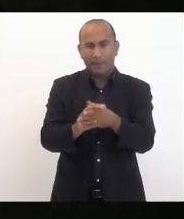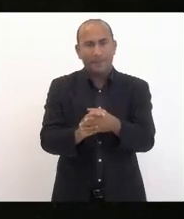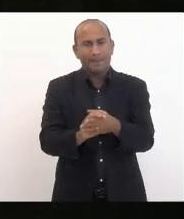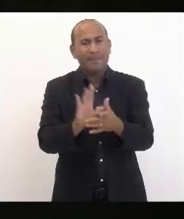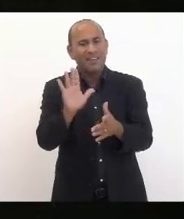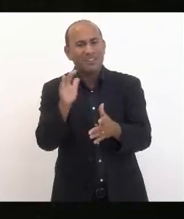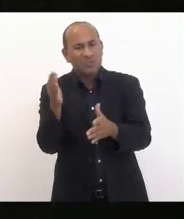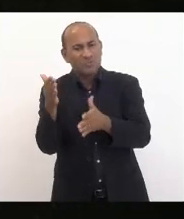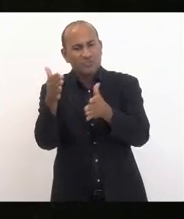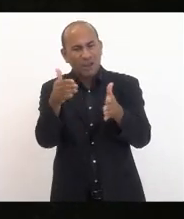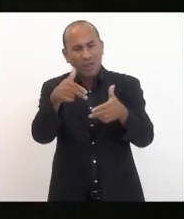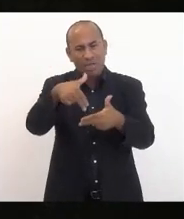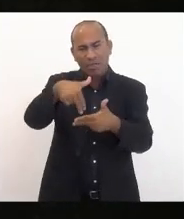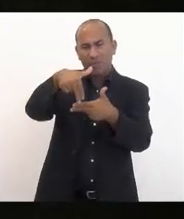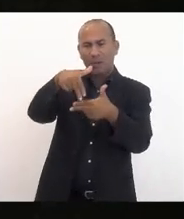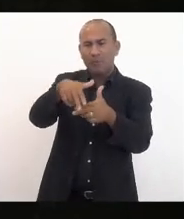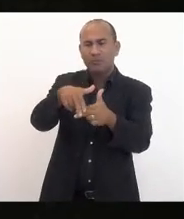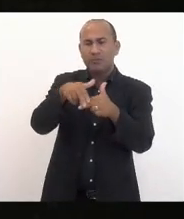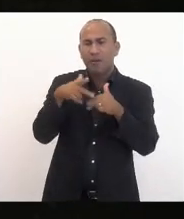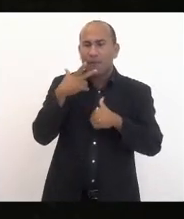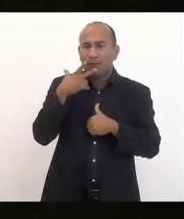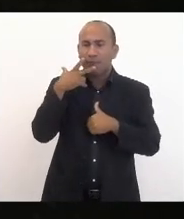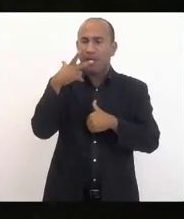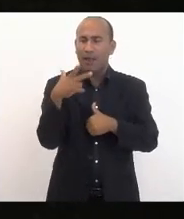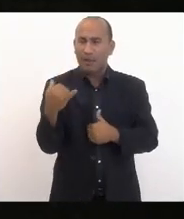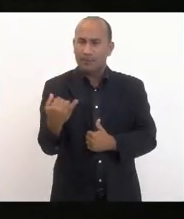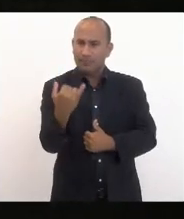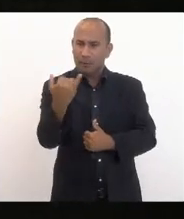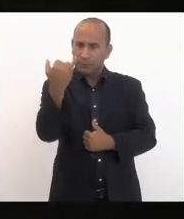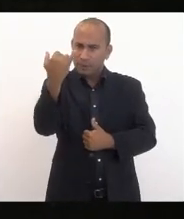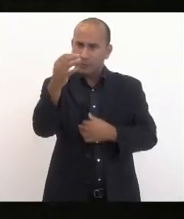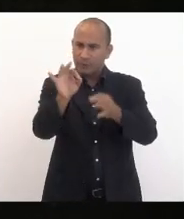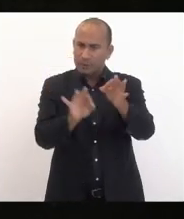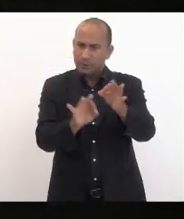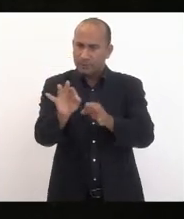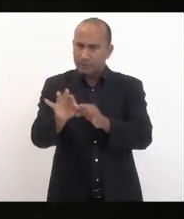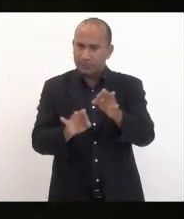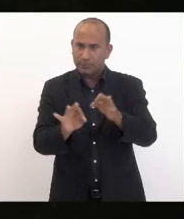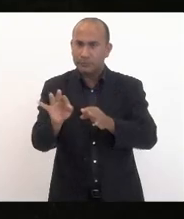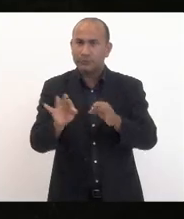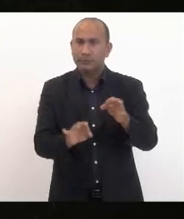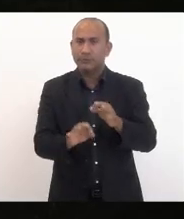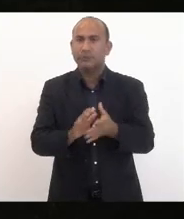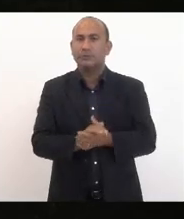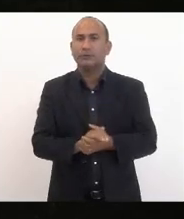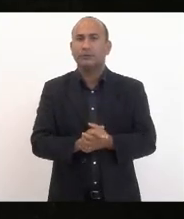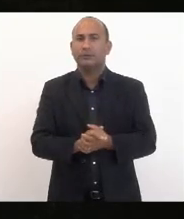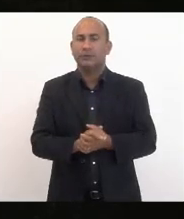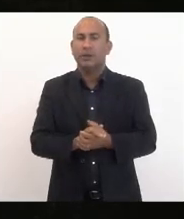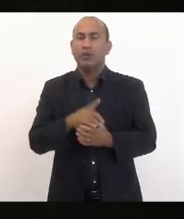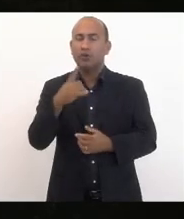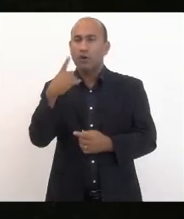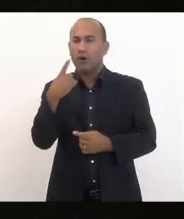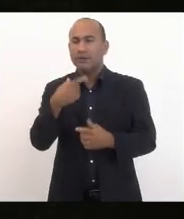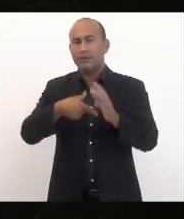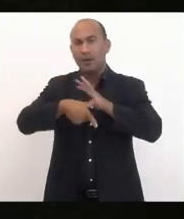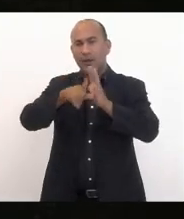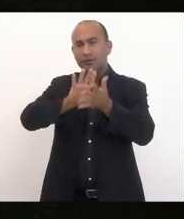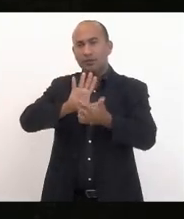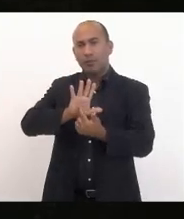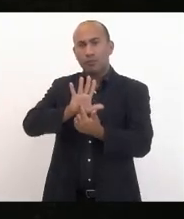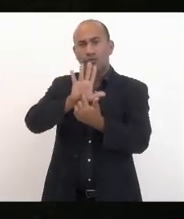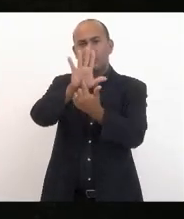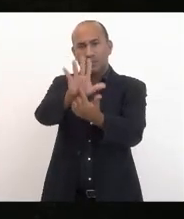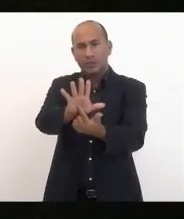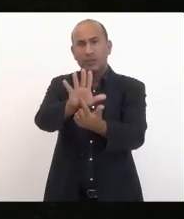tarde também para ressaltar a importância de projetos como o que nós havíamos apresentado e que,